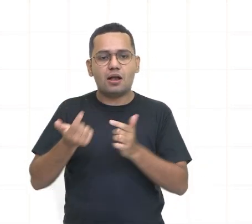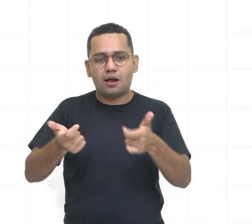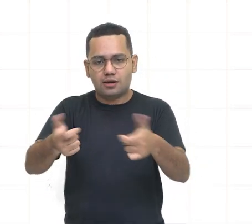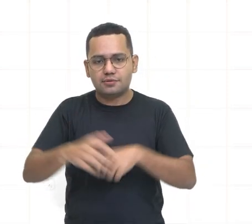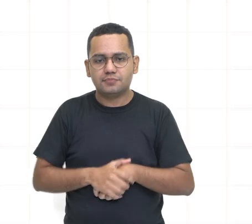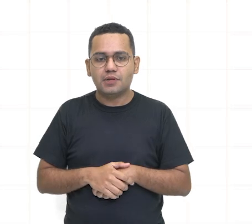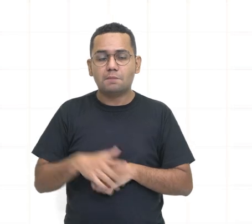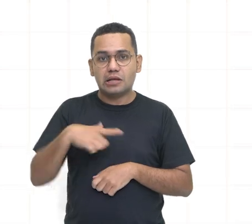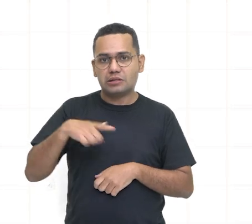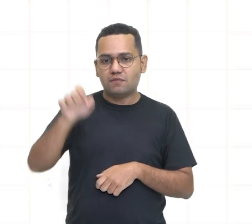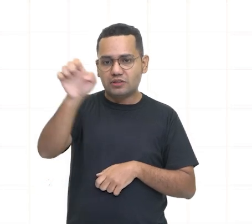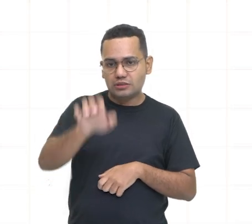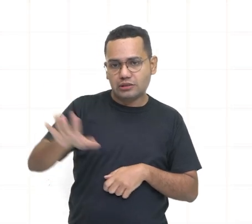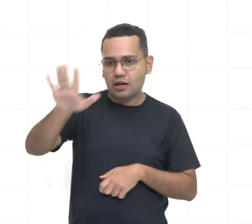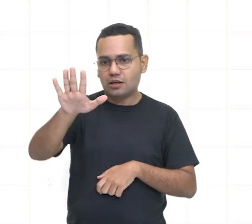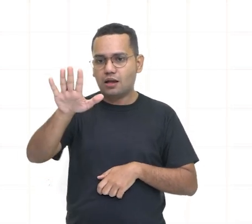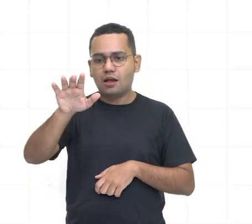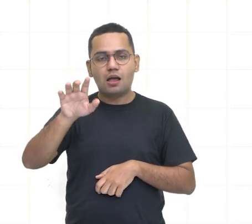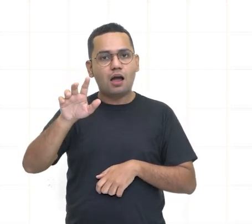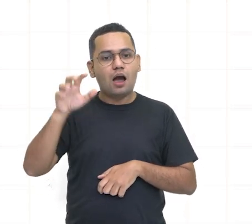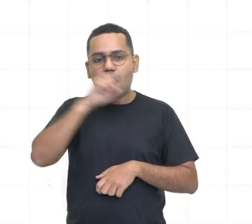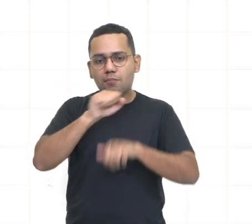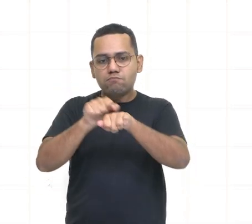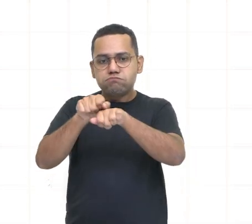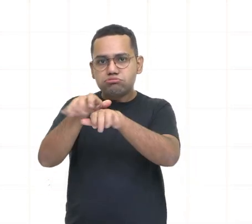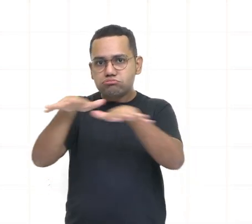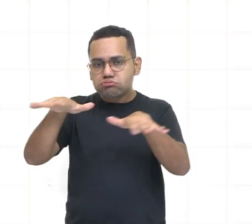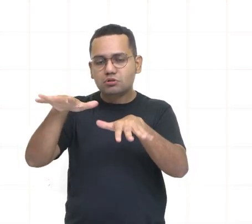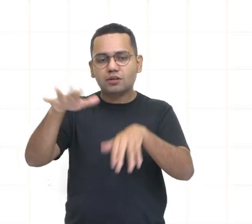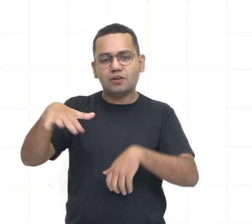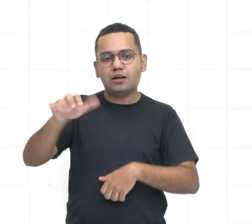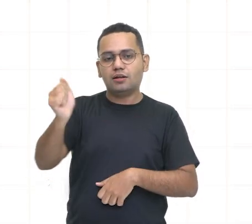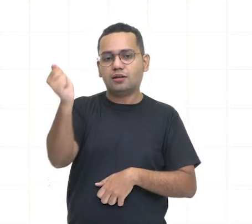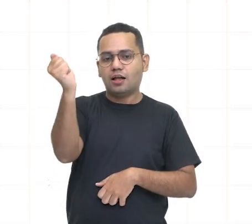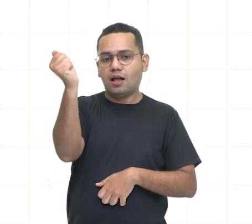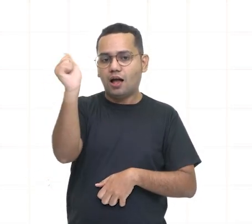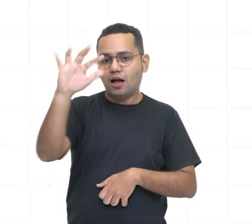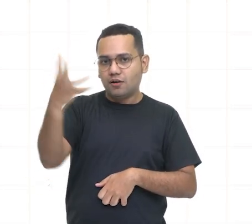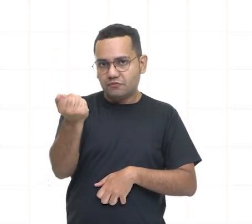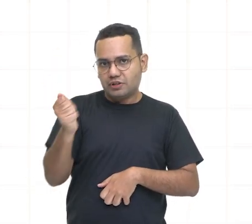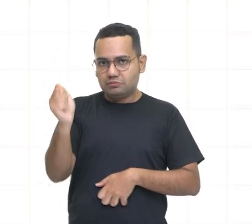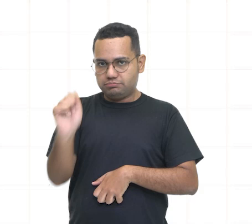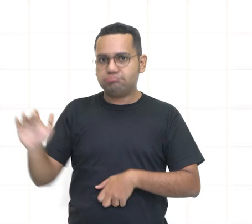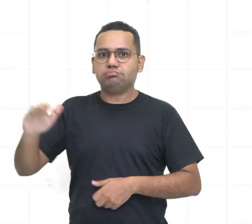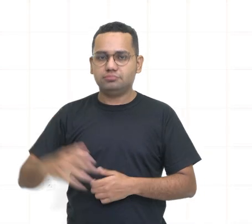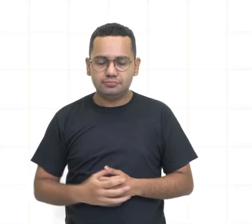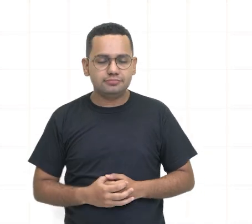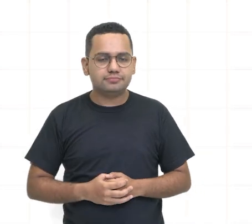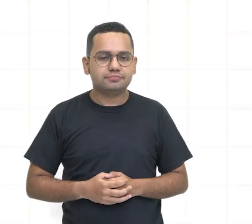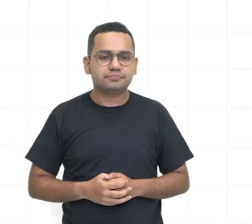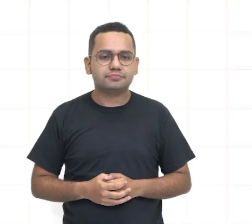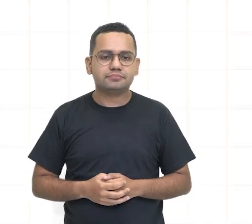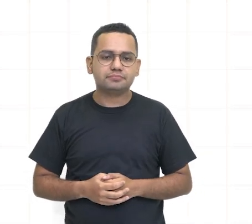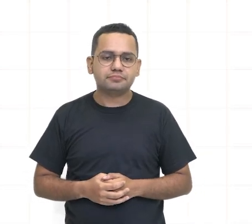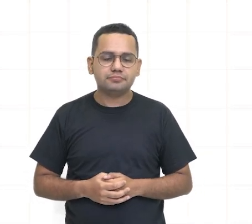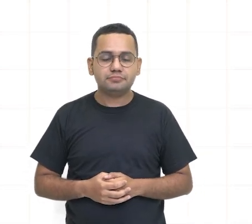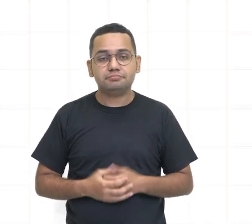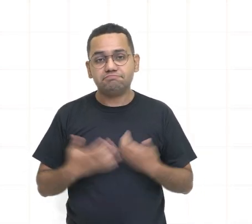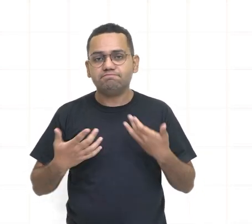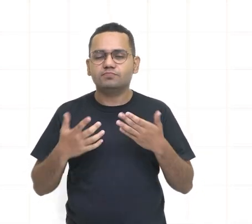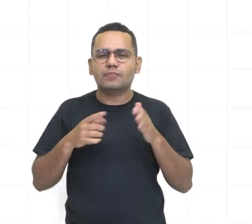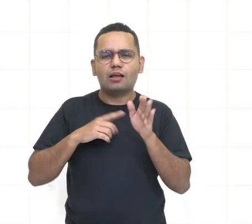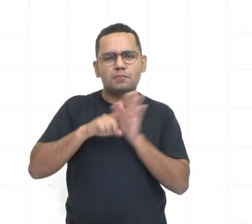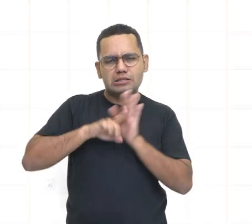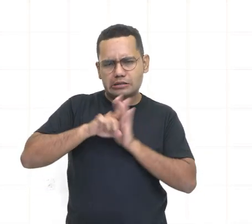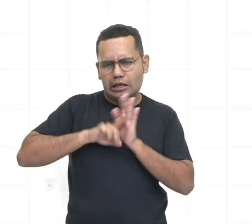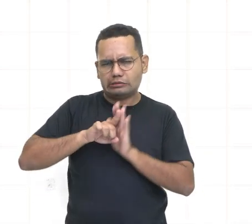Europa e rapidamente alastrou-se pela África e pela Ásia também. Muitos historiadores costumam dizer que